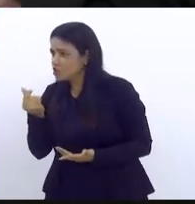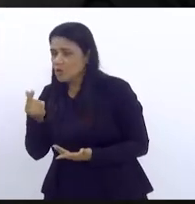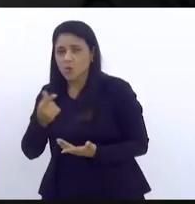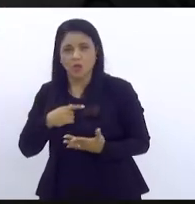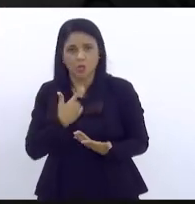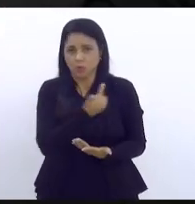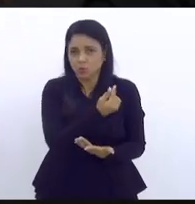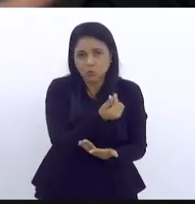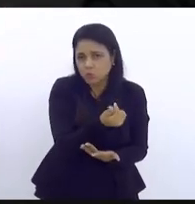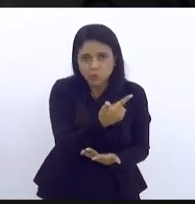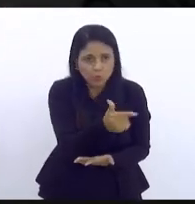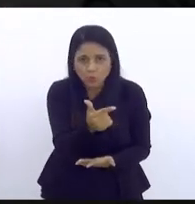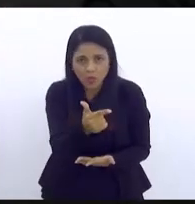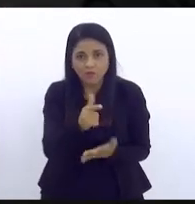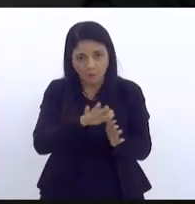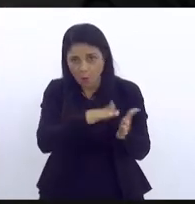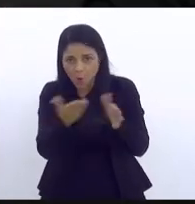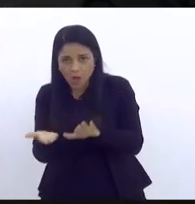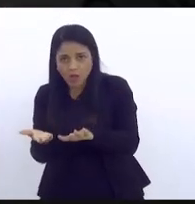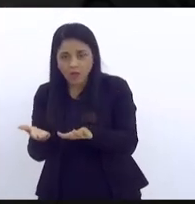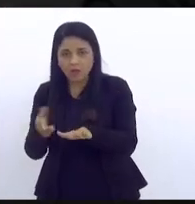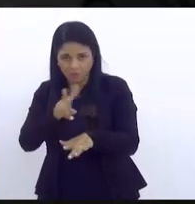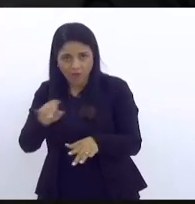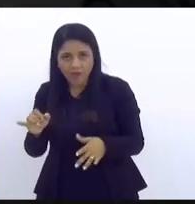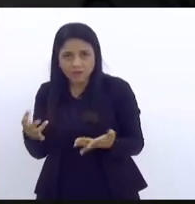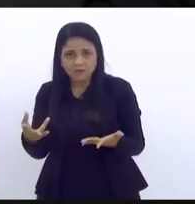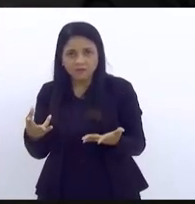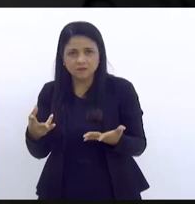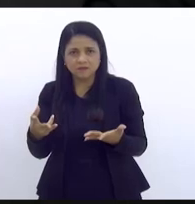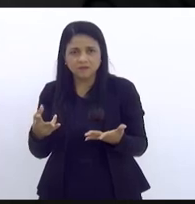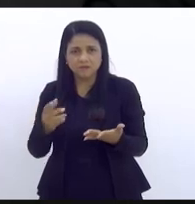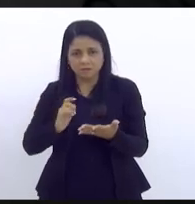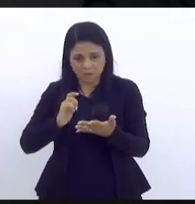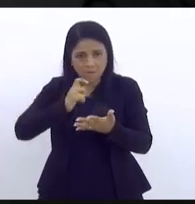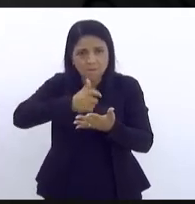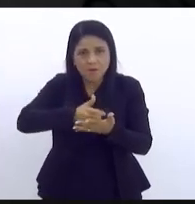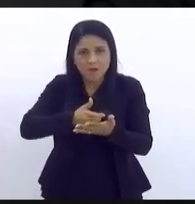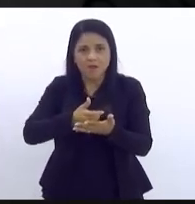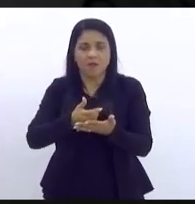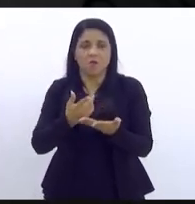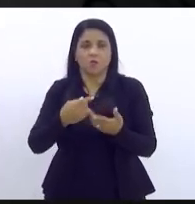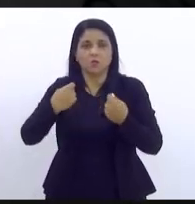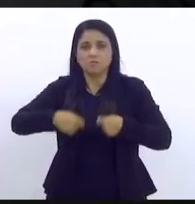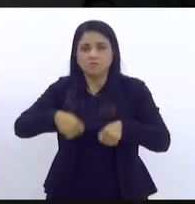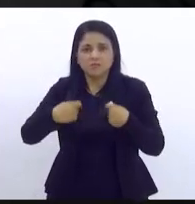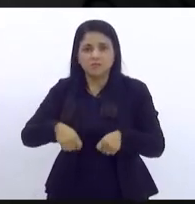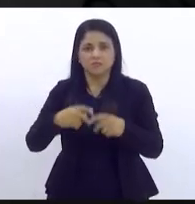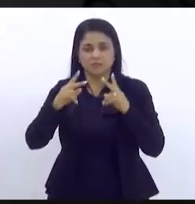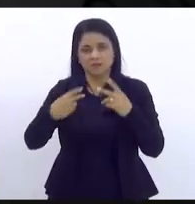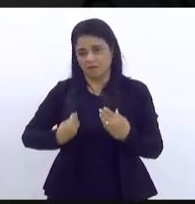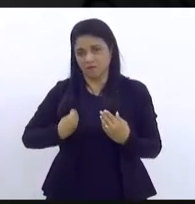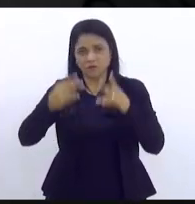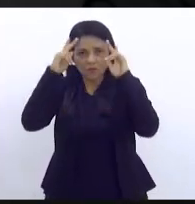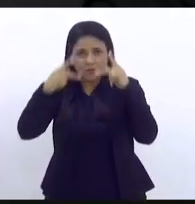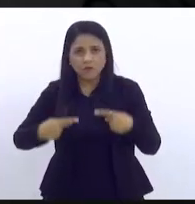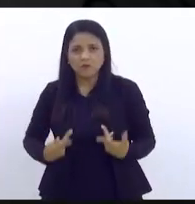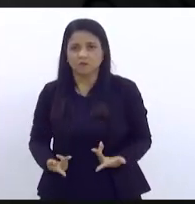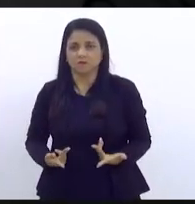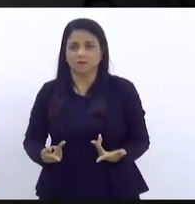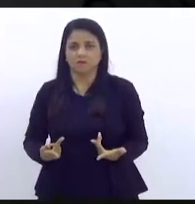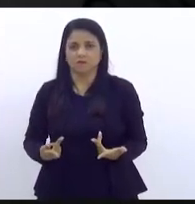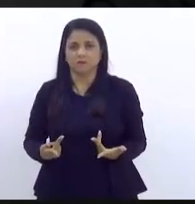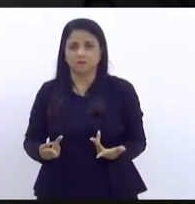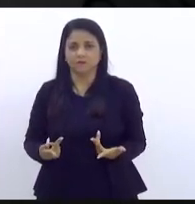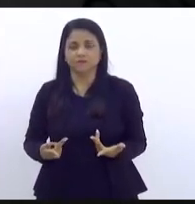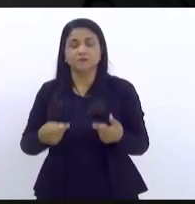dinheiro para pagar poros bem por bens essenciais à vida humana é importante ser enfrentada a gente faz aqui tenta